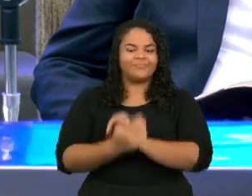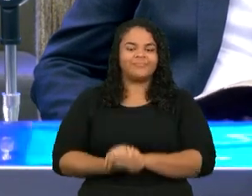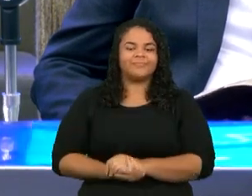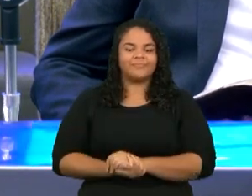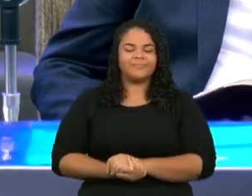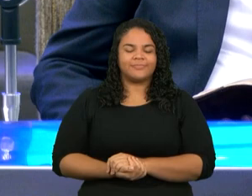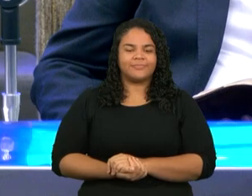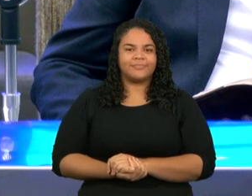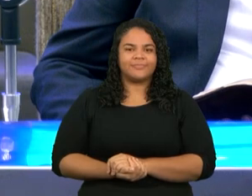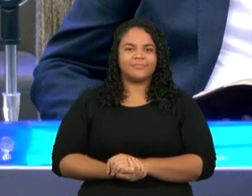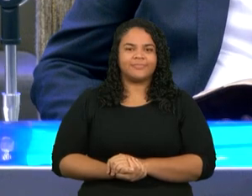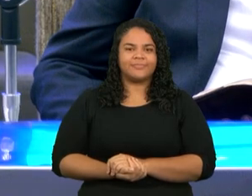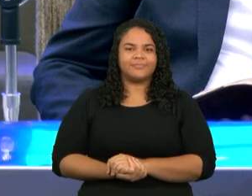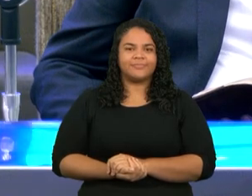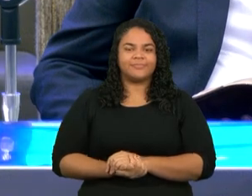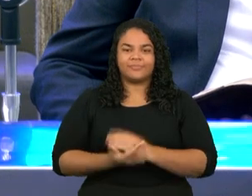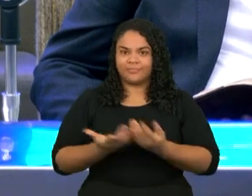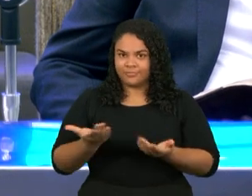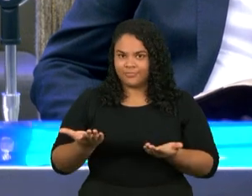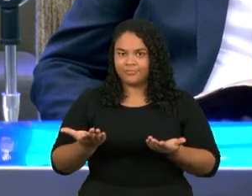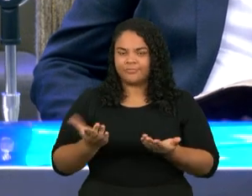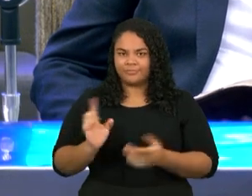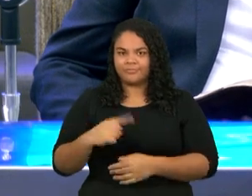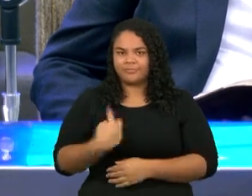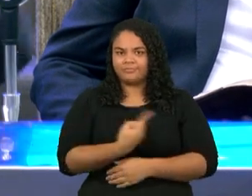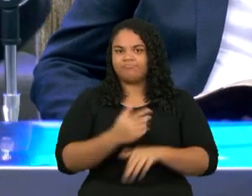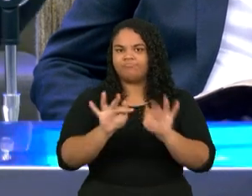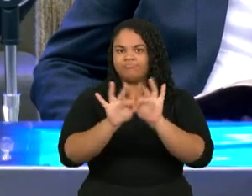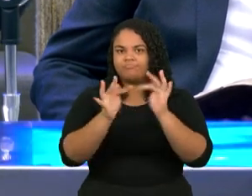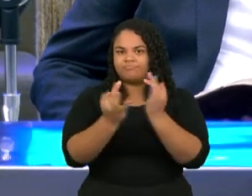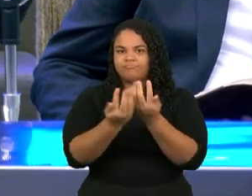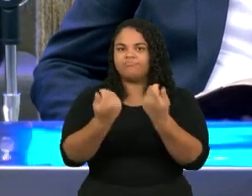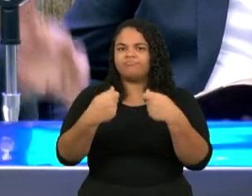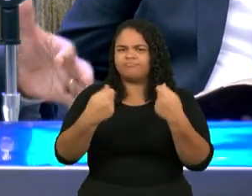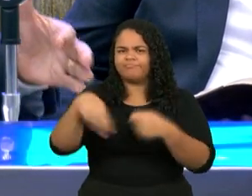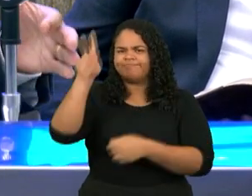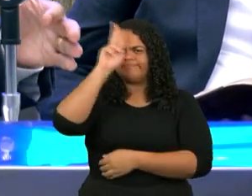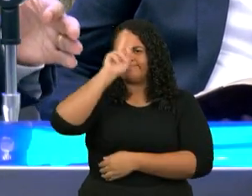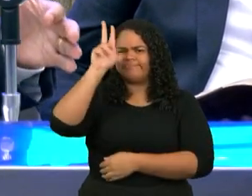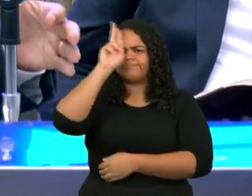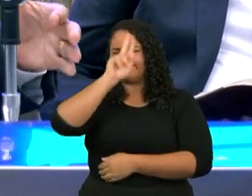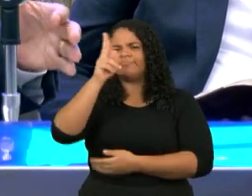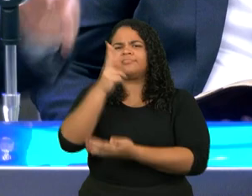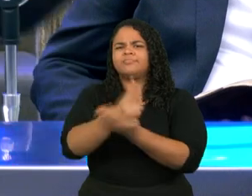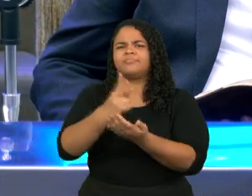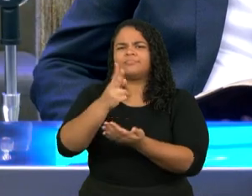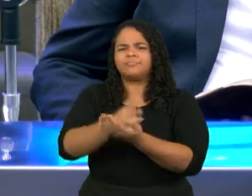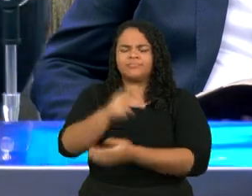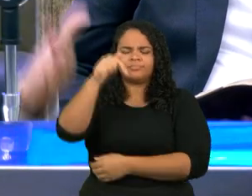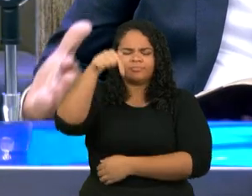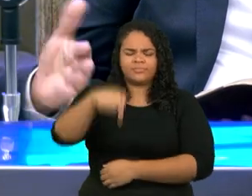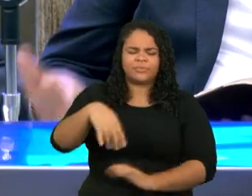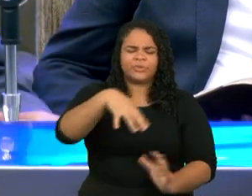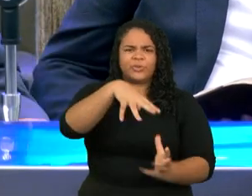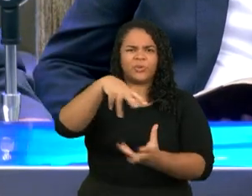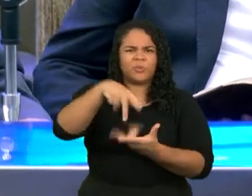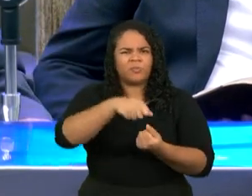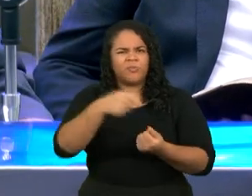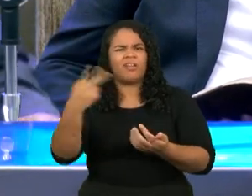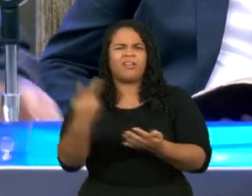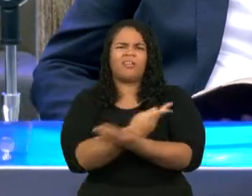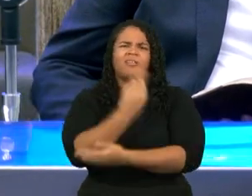Então a nossa família deve viver dentro desses paradigmas desses parâmetros